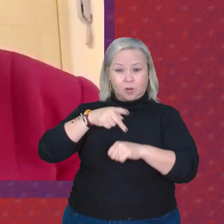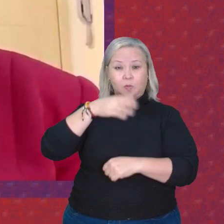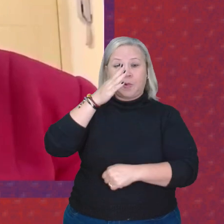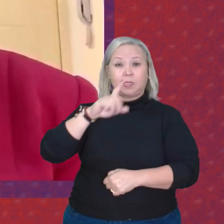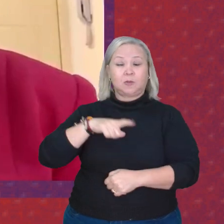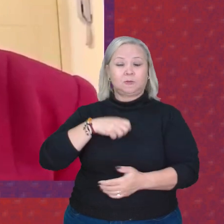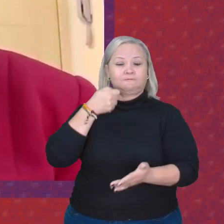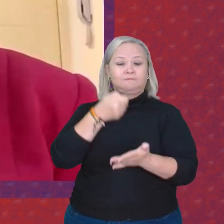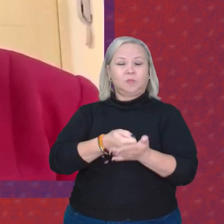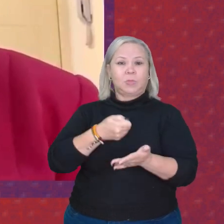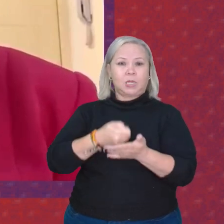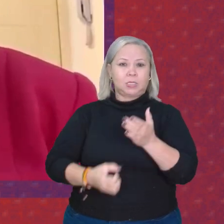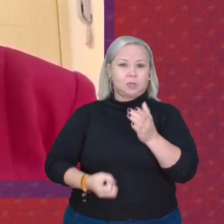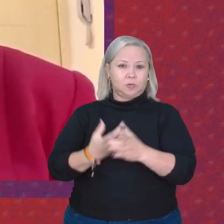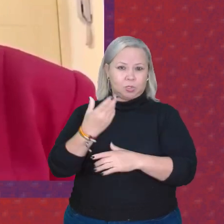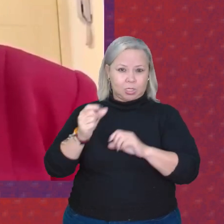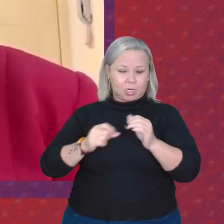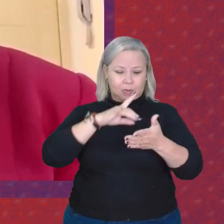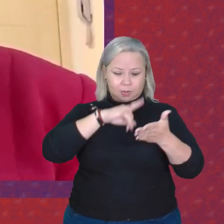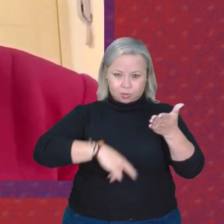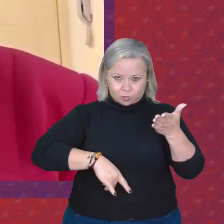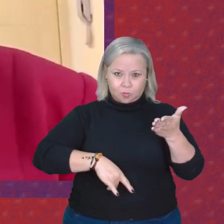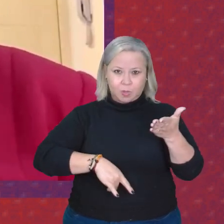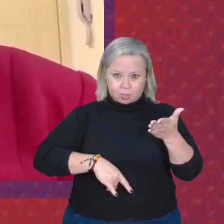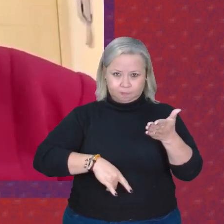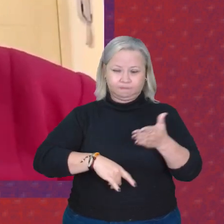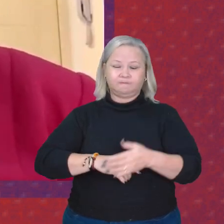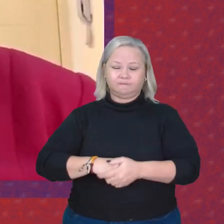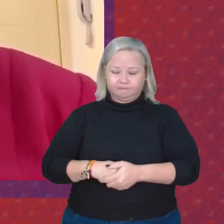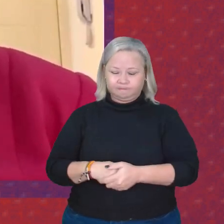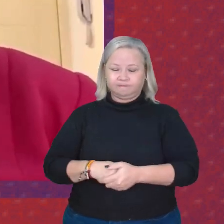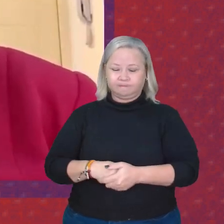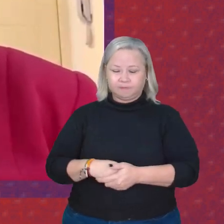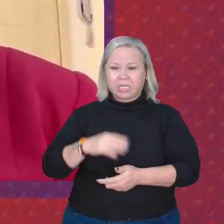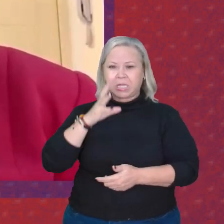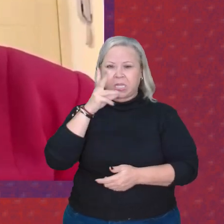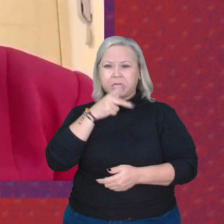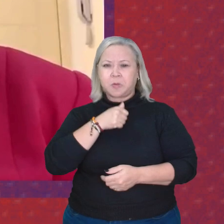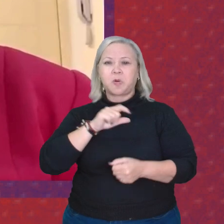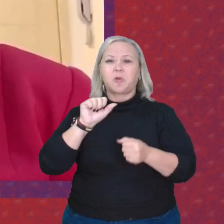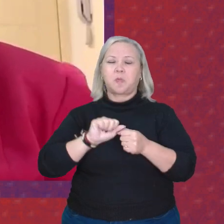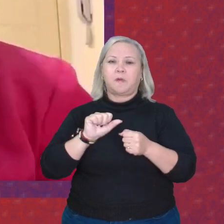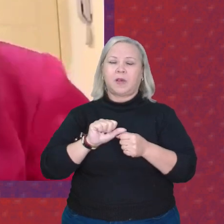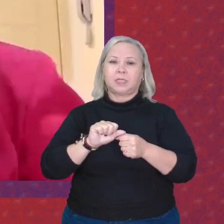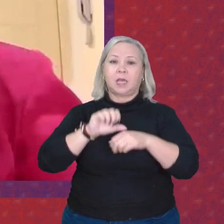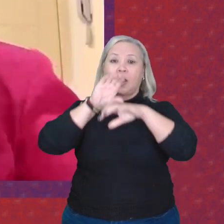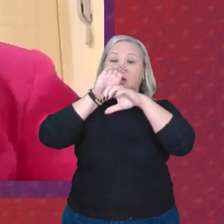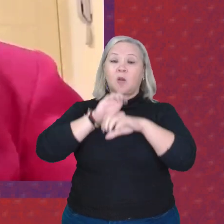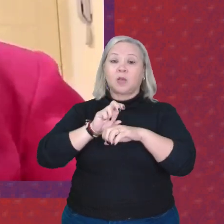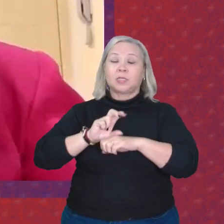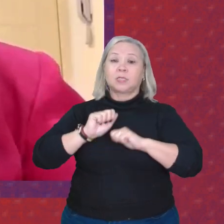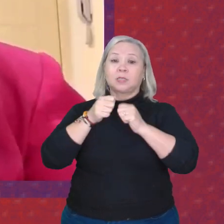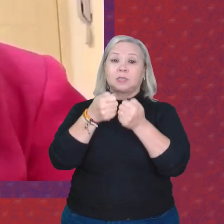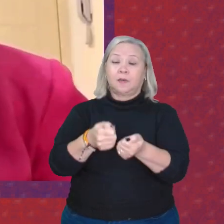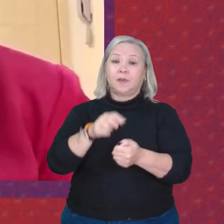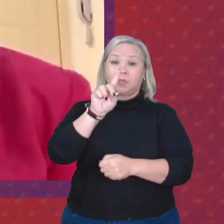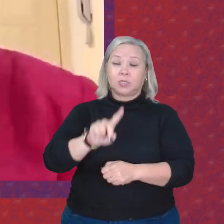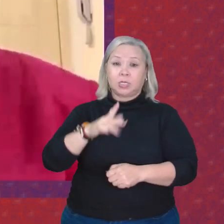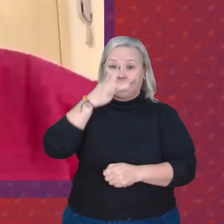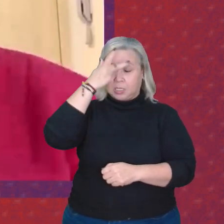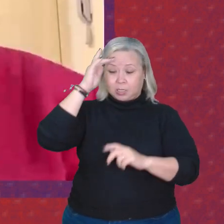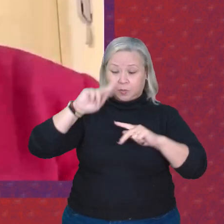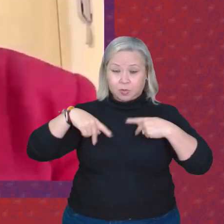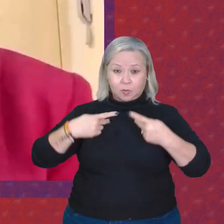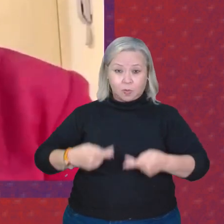obrigação de instalar, e levou muito tempo para fazê-lo. O Conselho de Defesa dos Direitos da Pessoa Humana